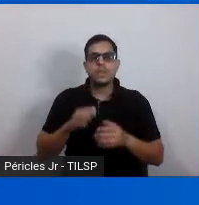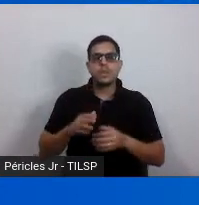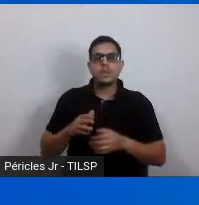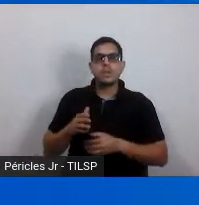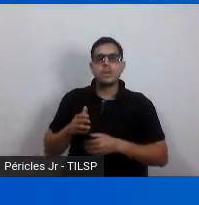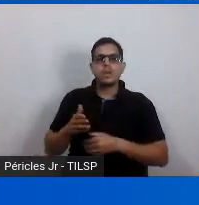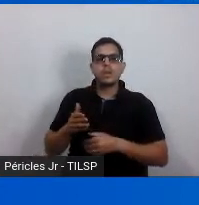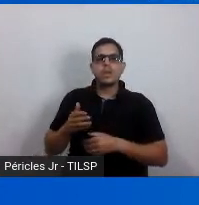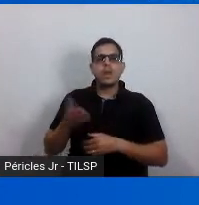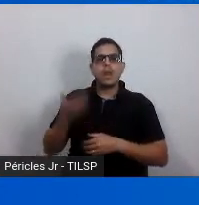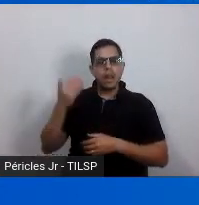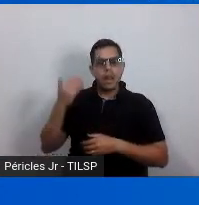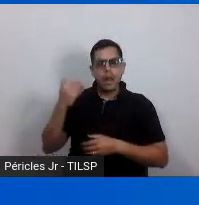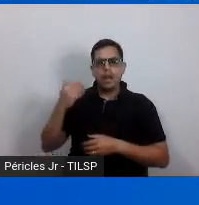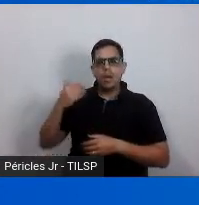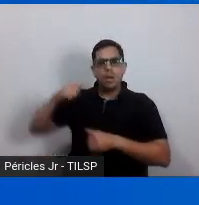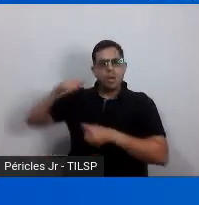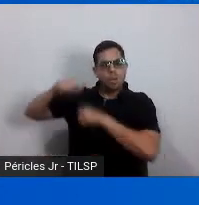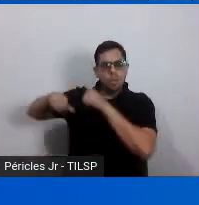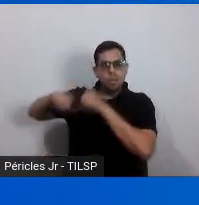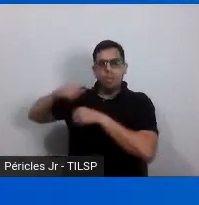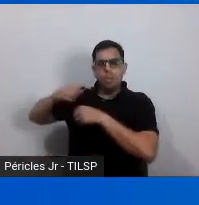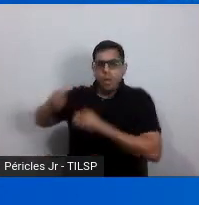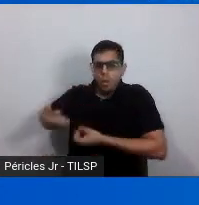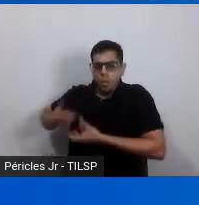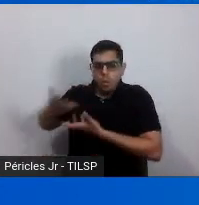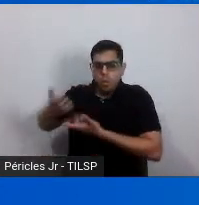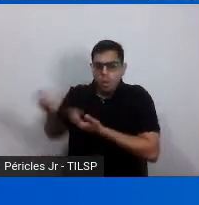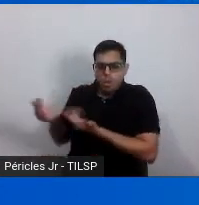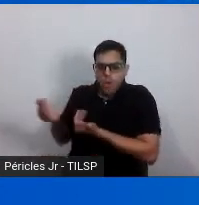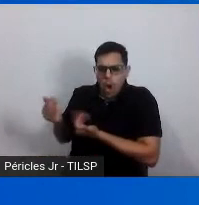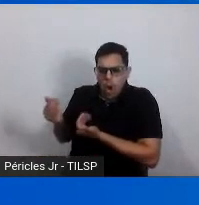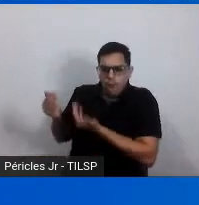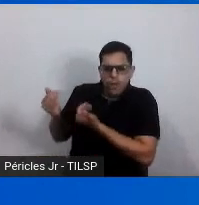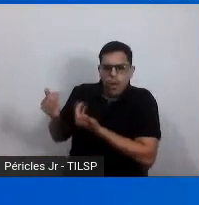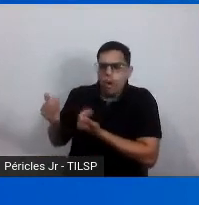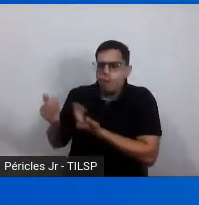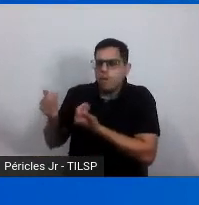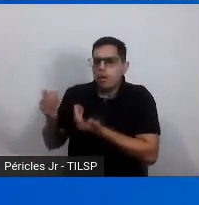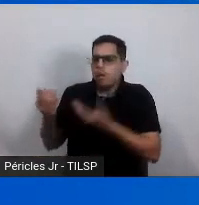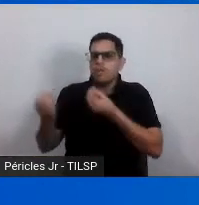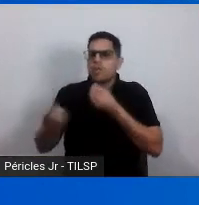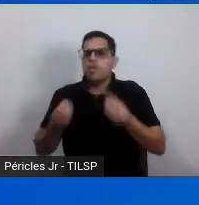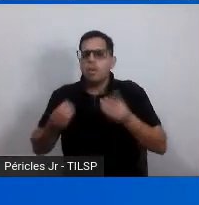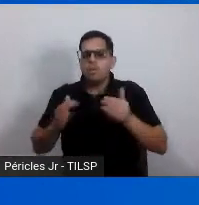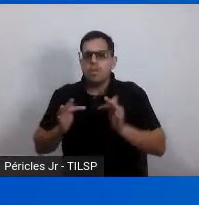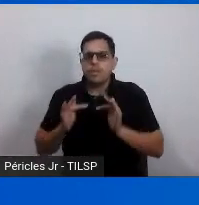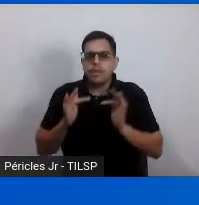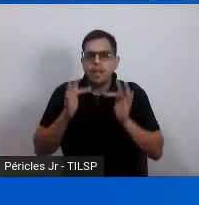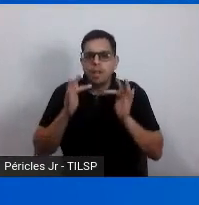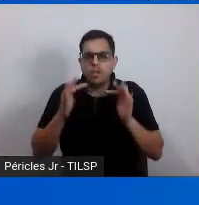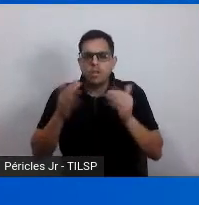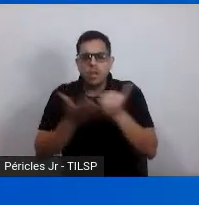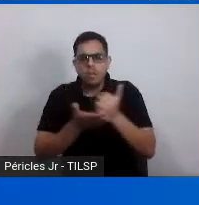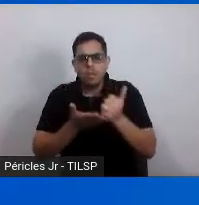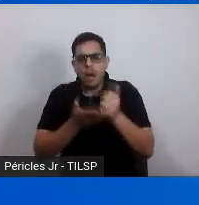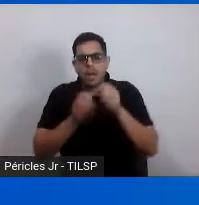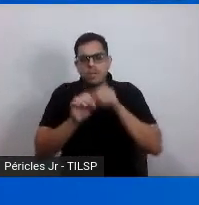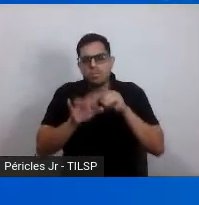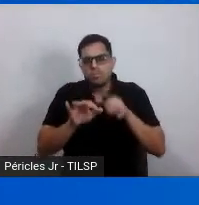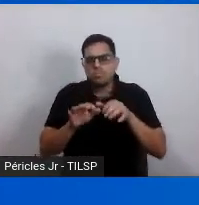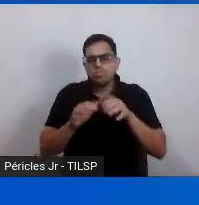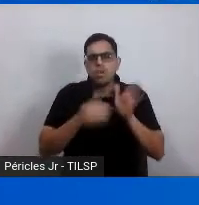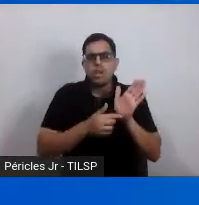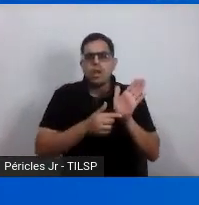conhecer as tecnologias e como elas podiam operar no uso dos processos educacionais hoje